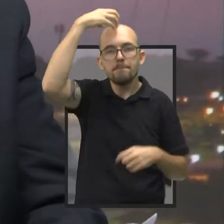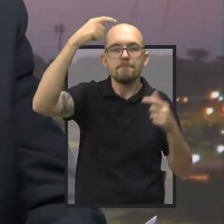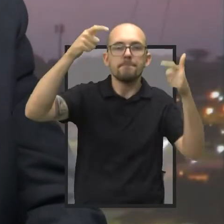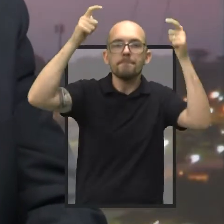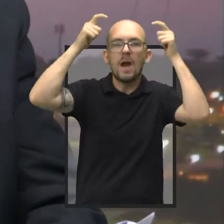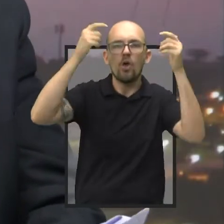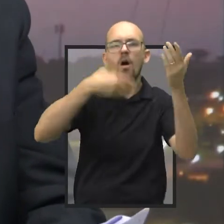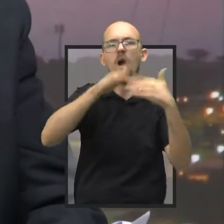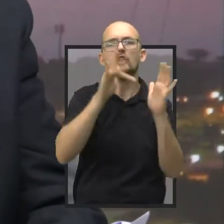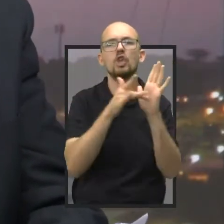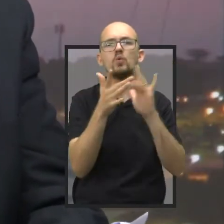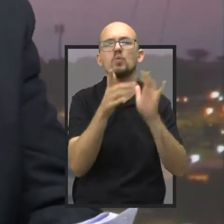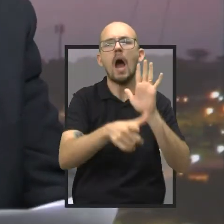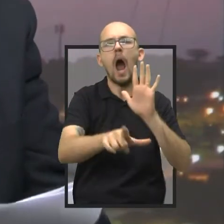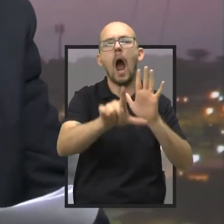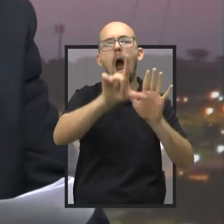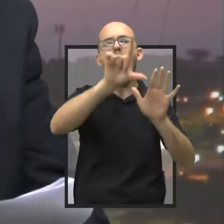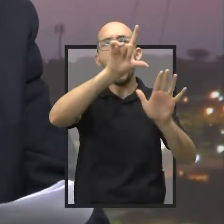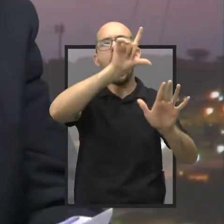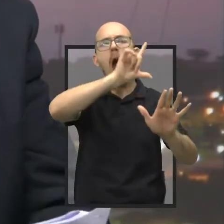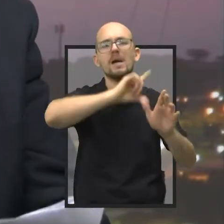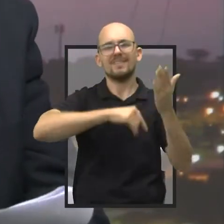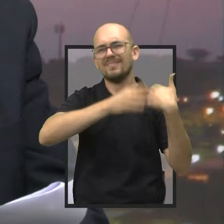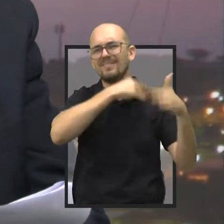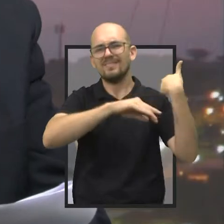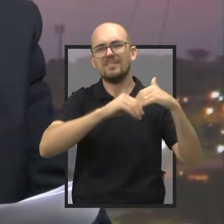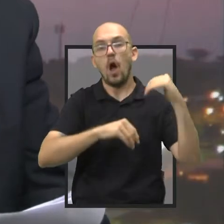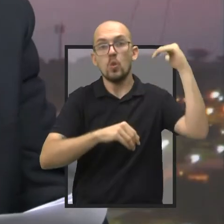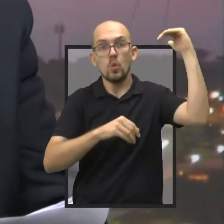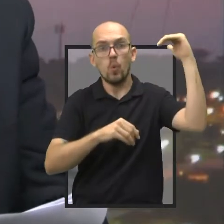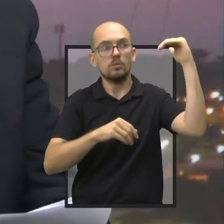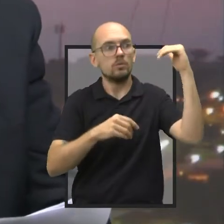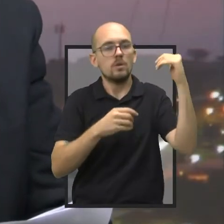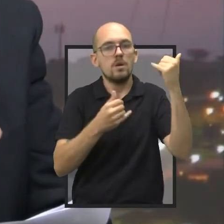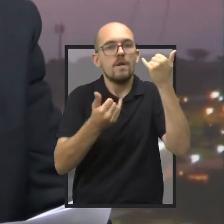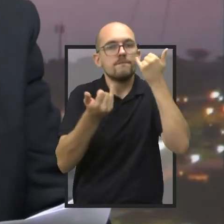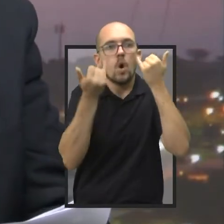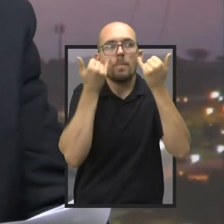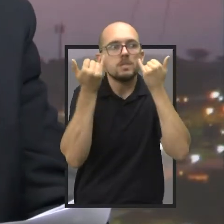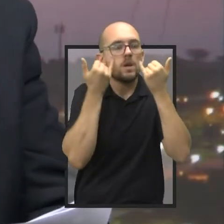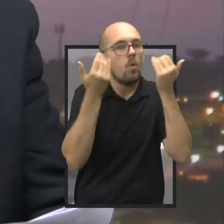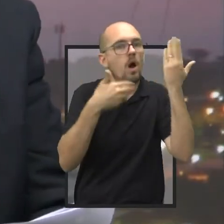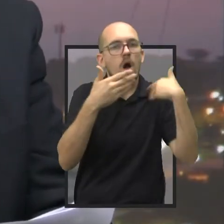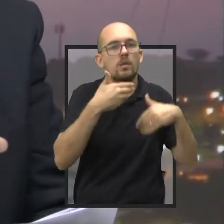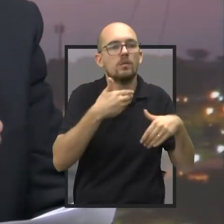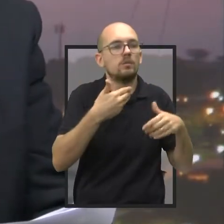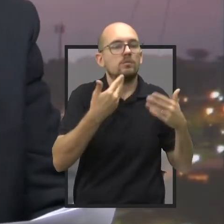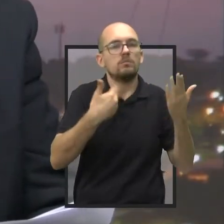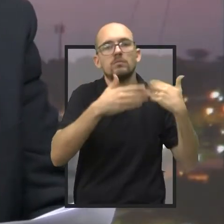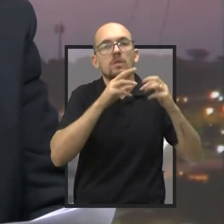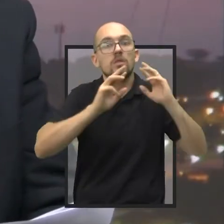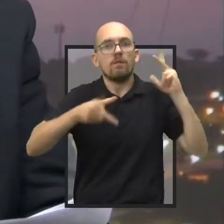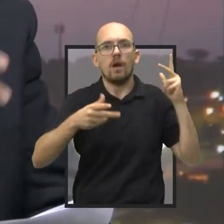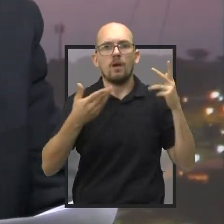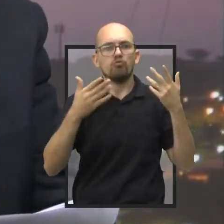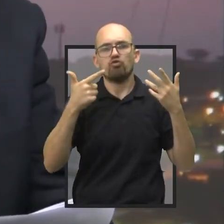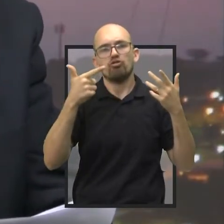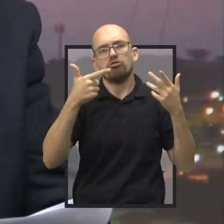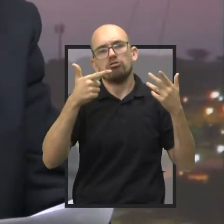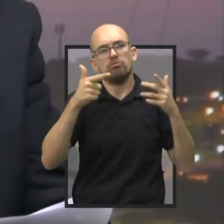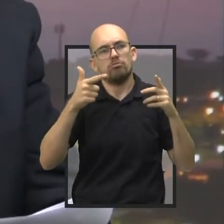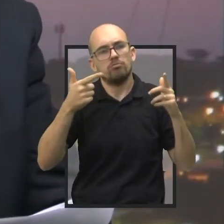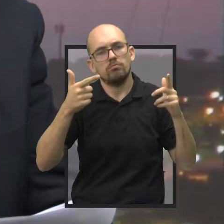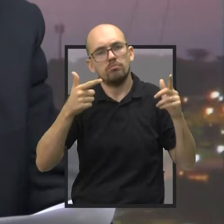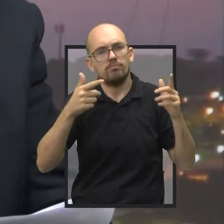antes de Jesus Cristo, né, ele tinha uma informação, né, para poder governar todo aquele território, toda a